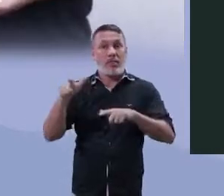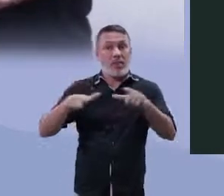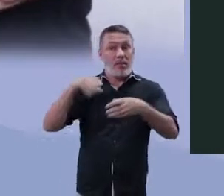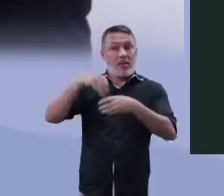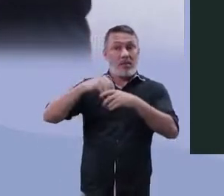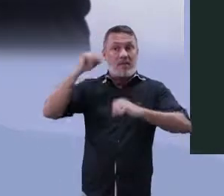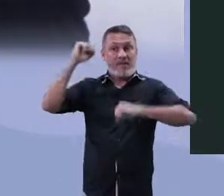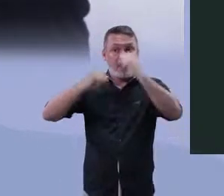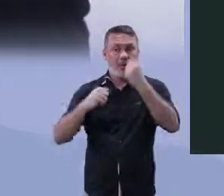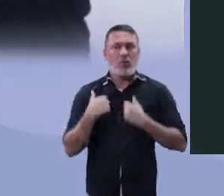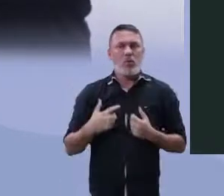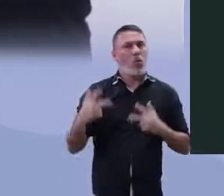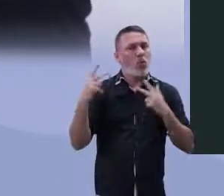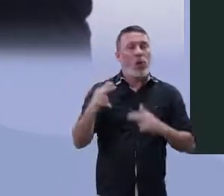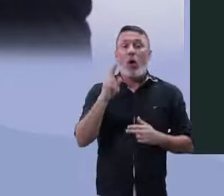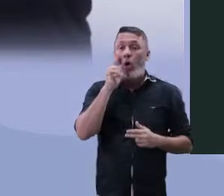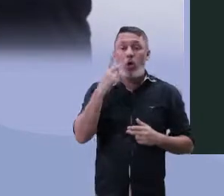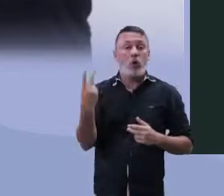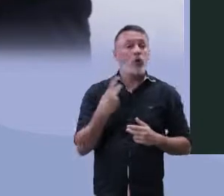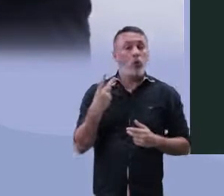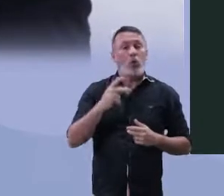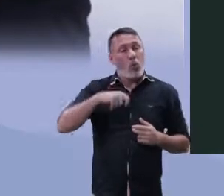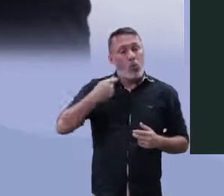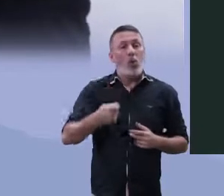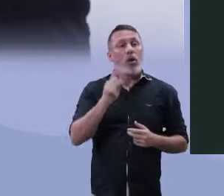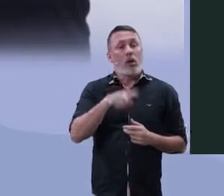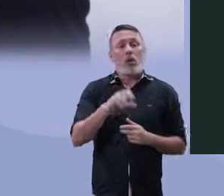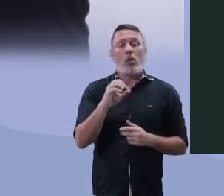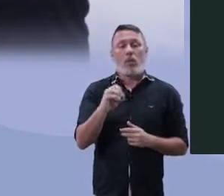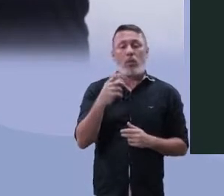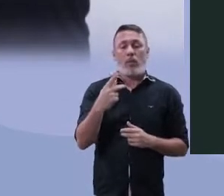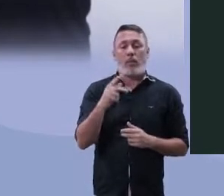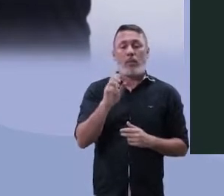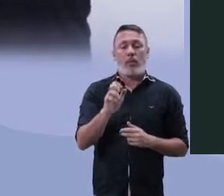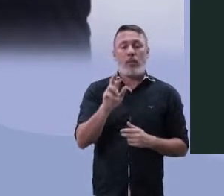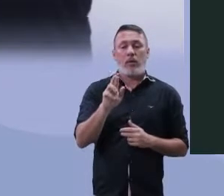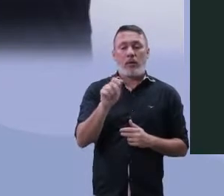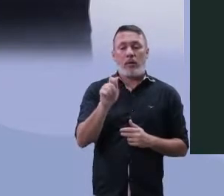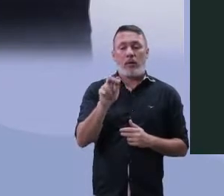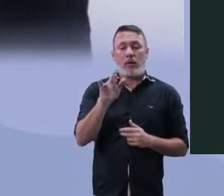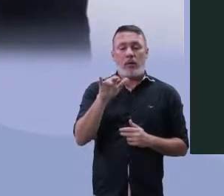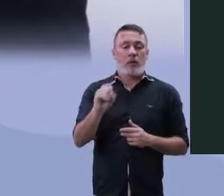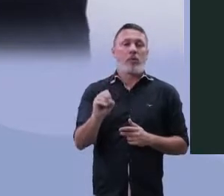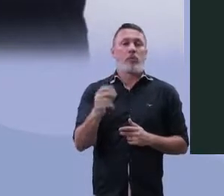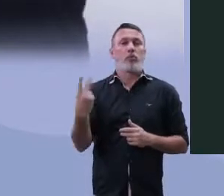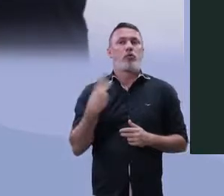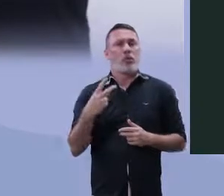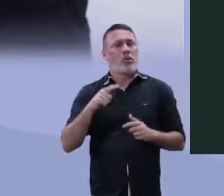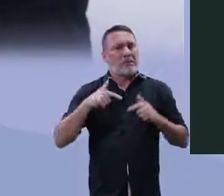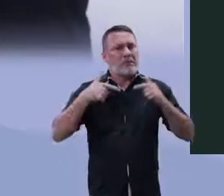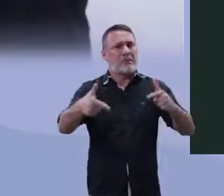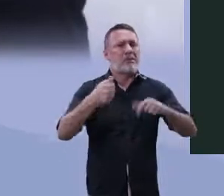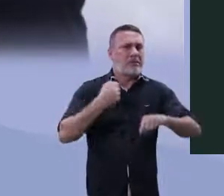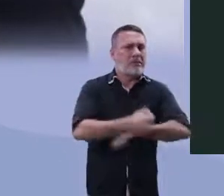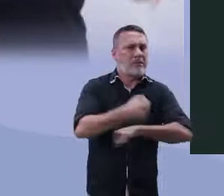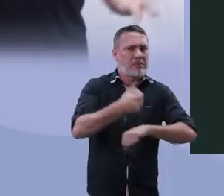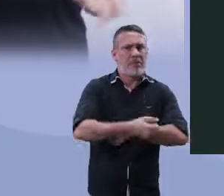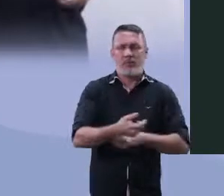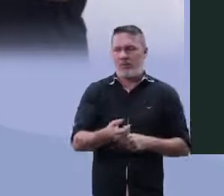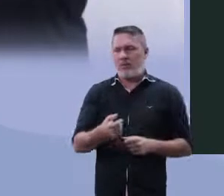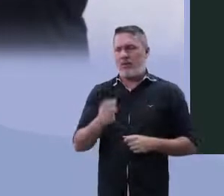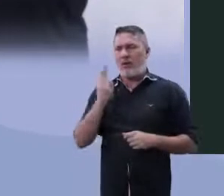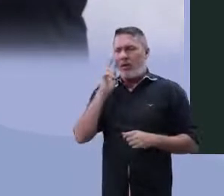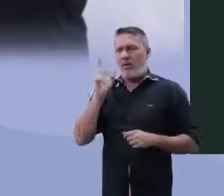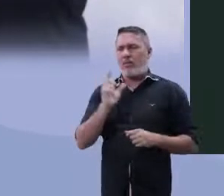mesma condição, então nós somos operários. E aí eu e esse colega somos operários, como aquele outro